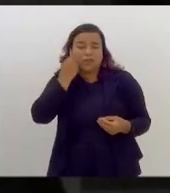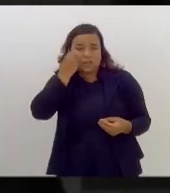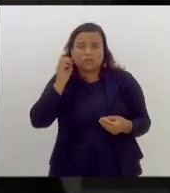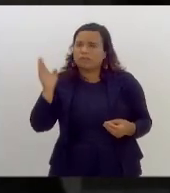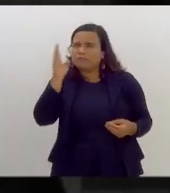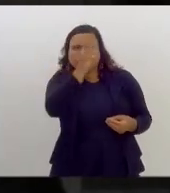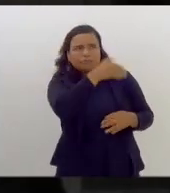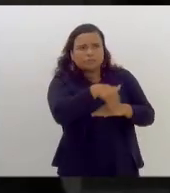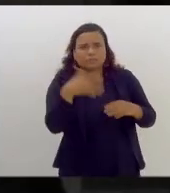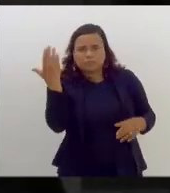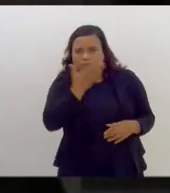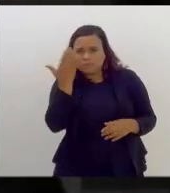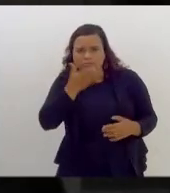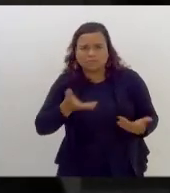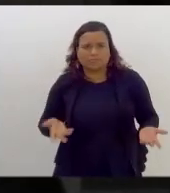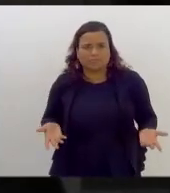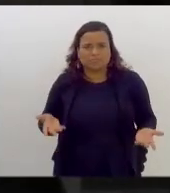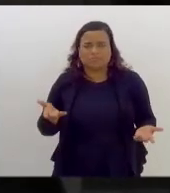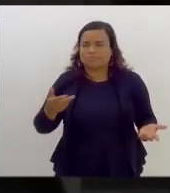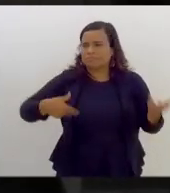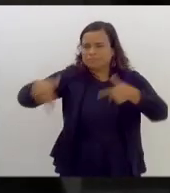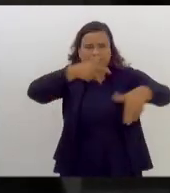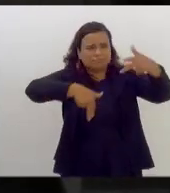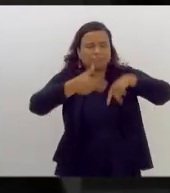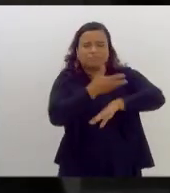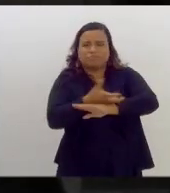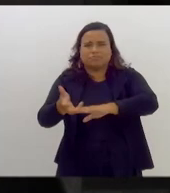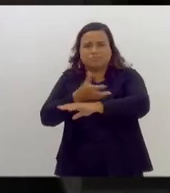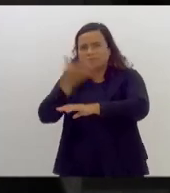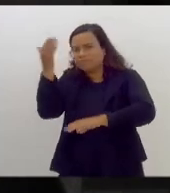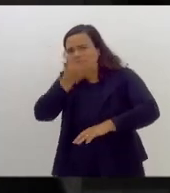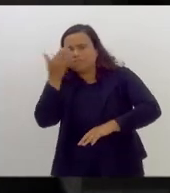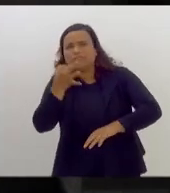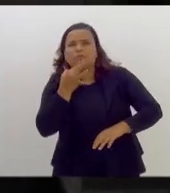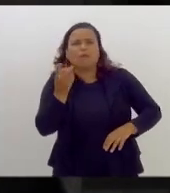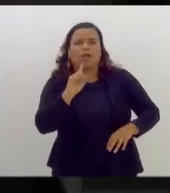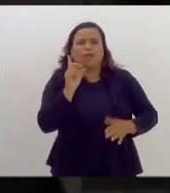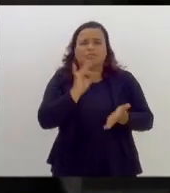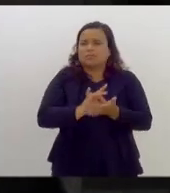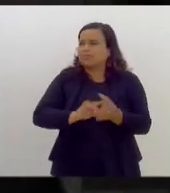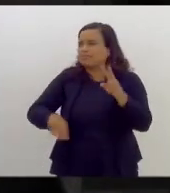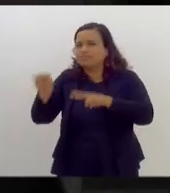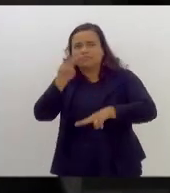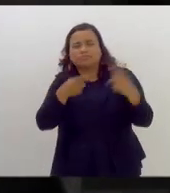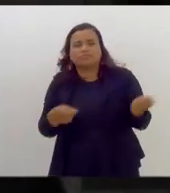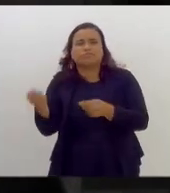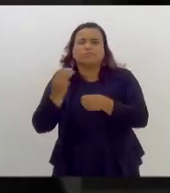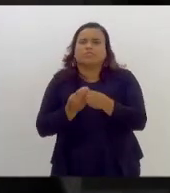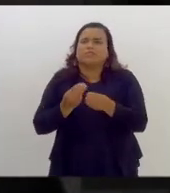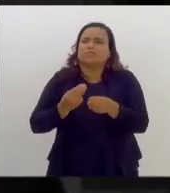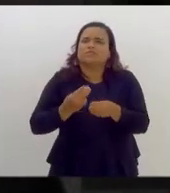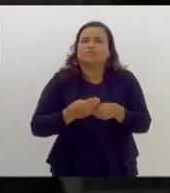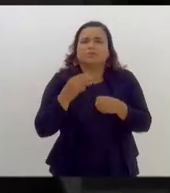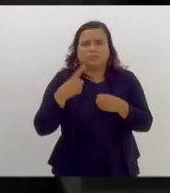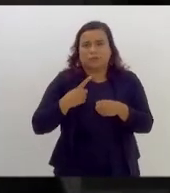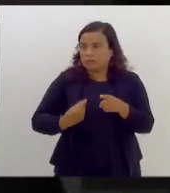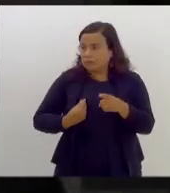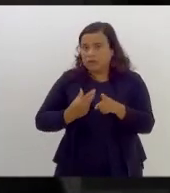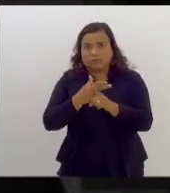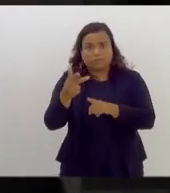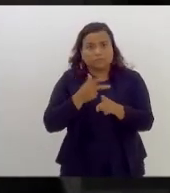pelas ruas? Não circulam pelas praças? Não conhecem a realidade cotidiana dos municípios onde tiveram